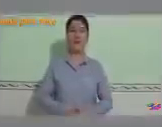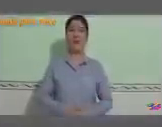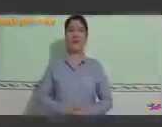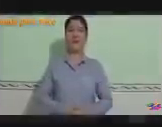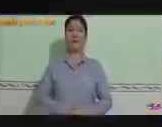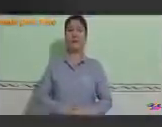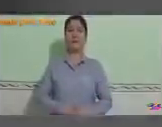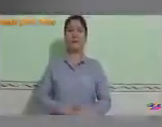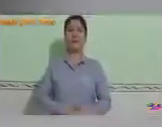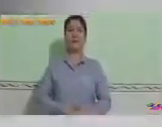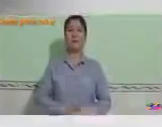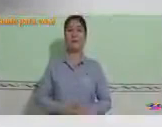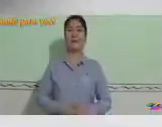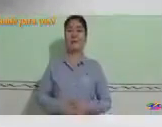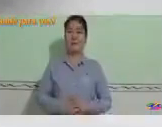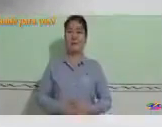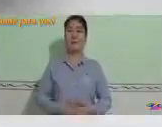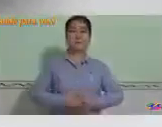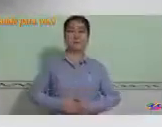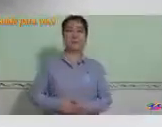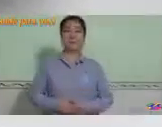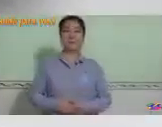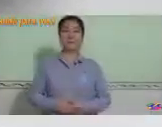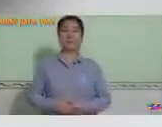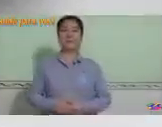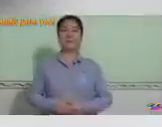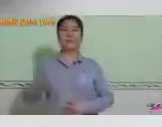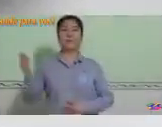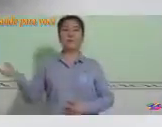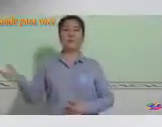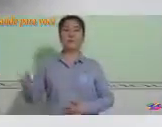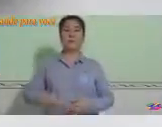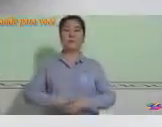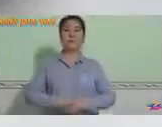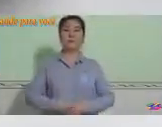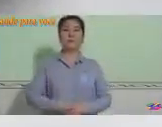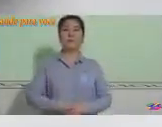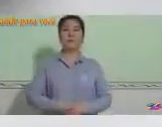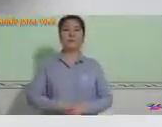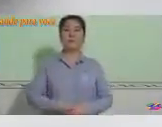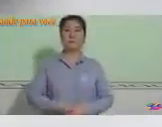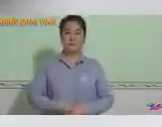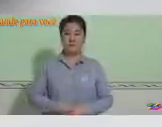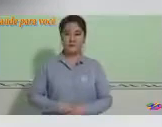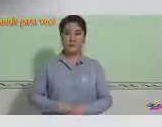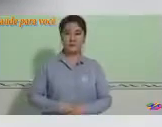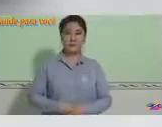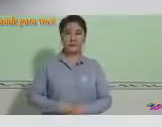se é de fato um sintoma de autismo, iniciando o tratamento adequado com sessões de